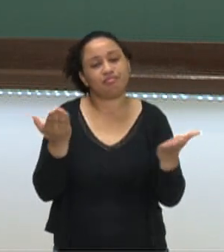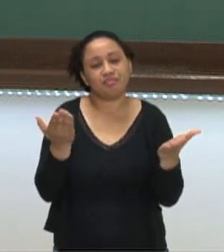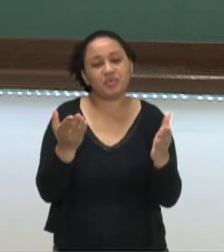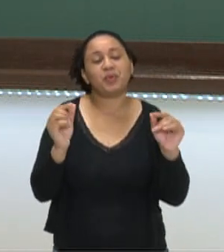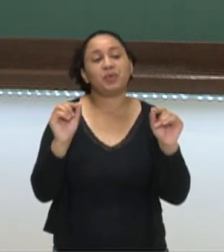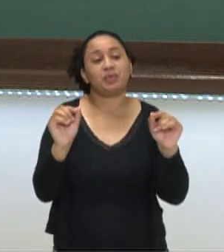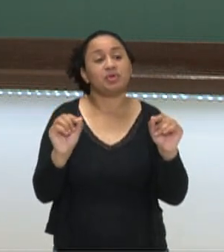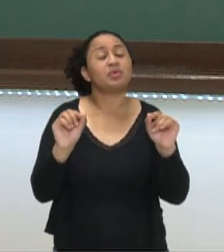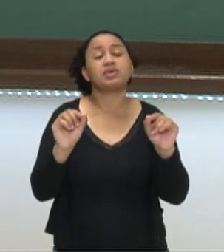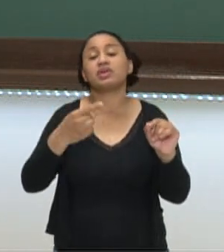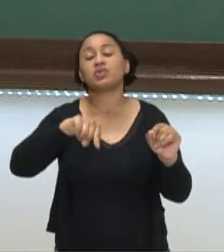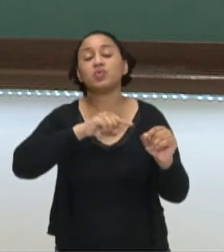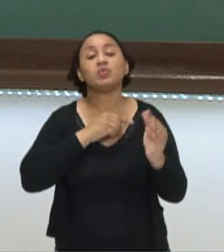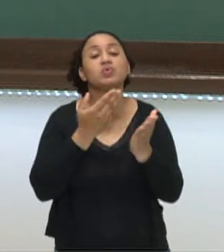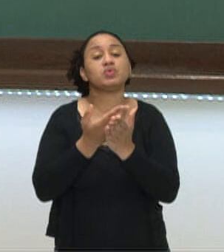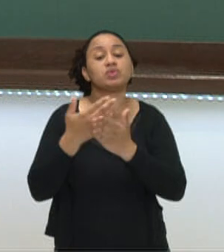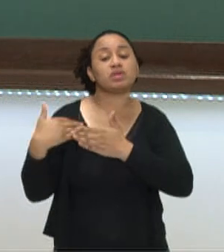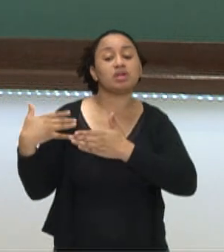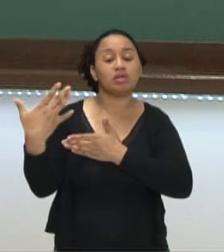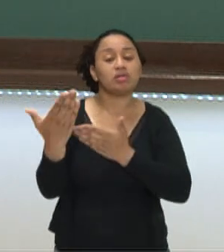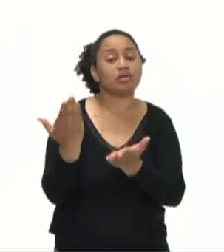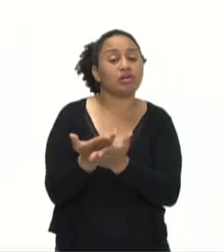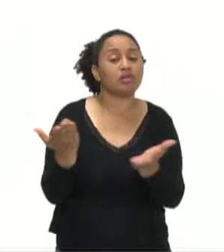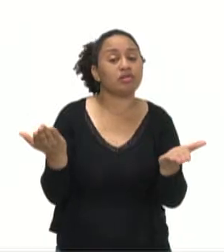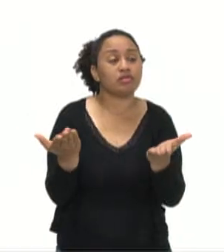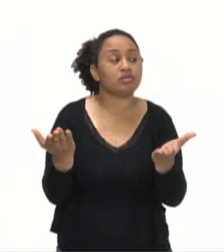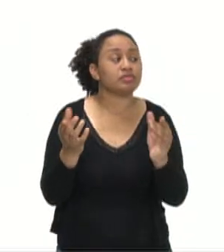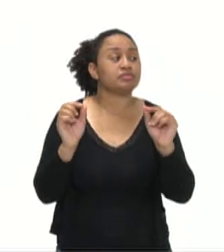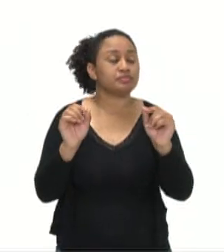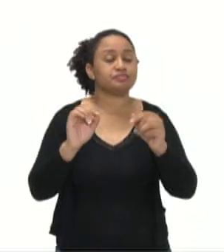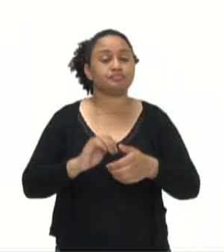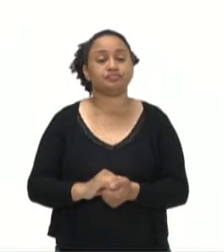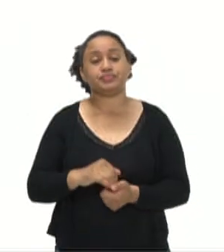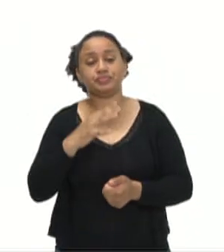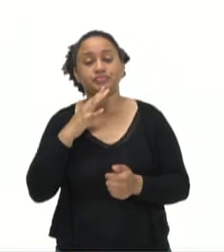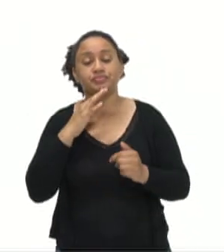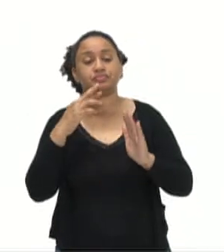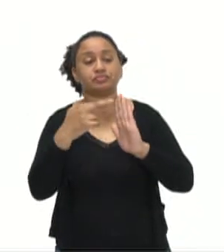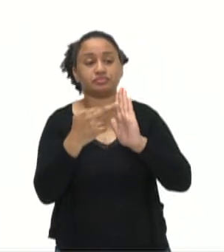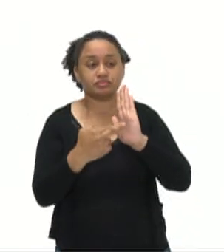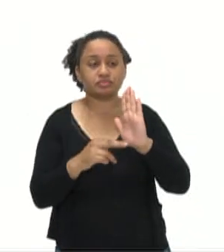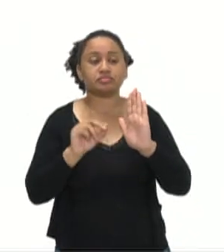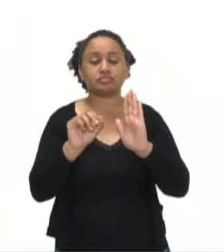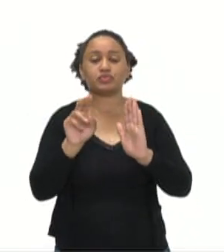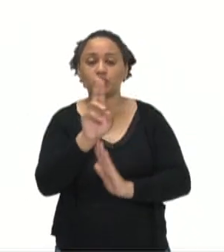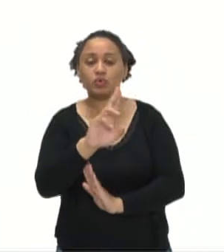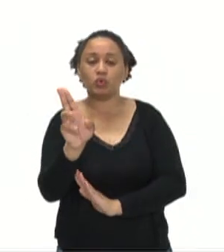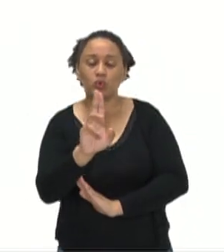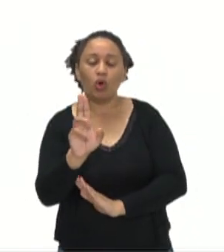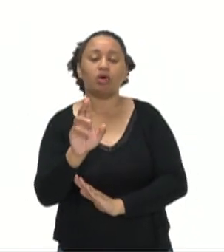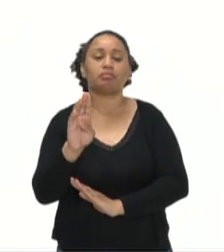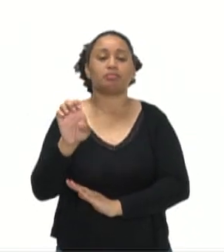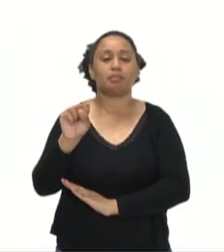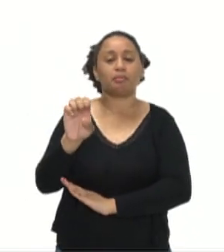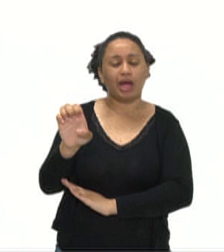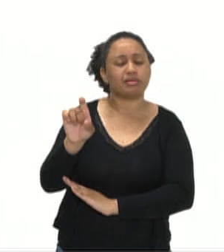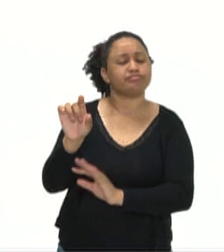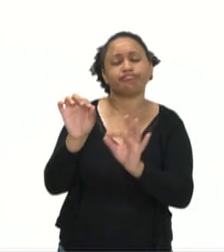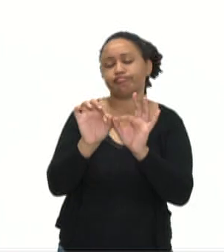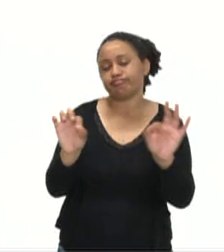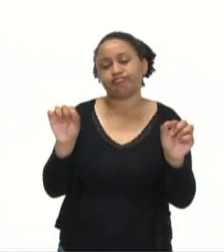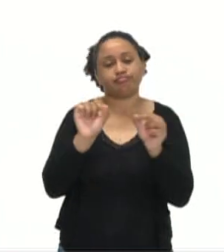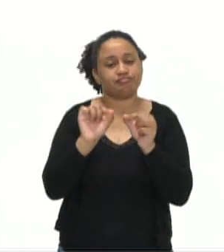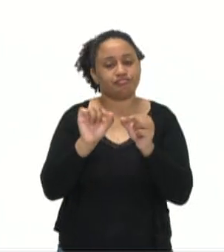aula. O que nós trabalhamos ao longo dela, então? Vimos as regras para nomear, né, a nomenclatura das bases, que é bem